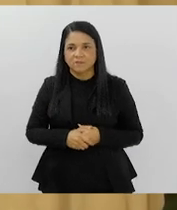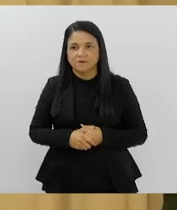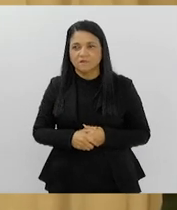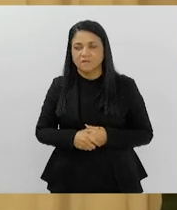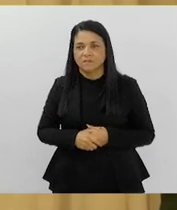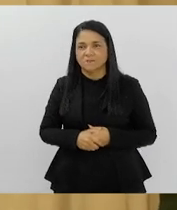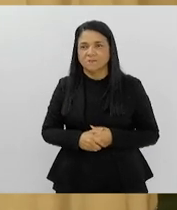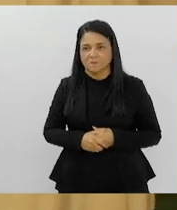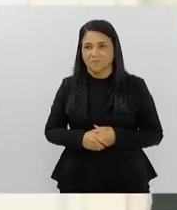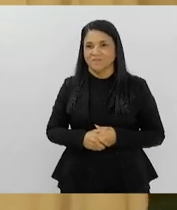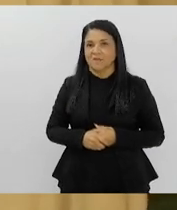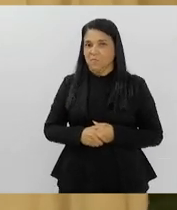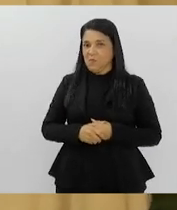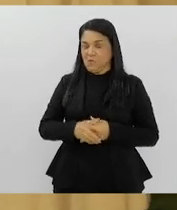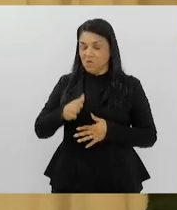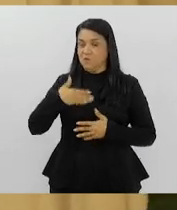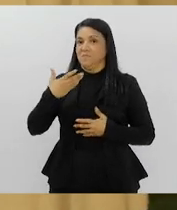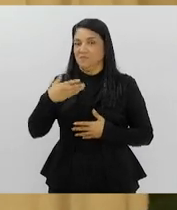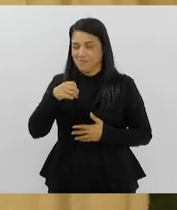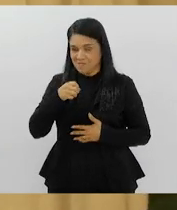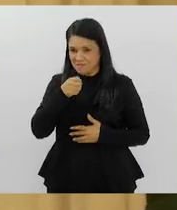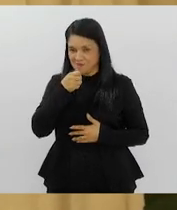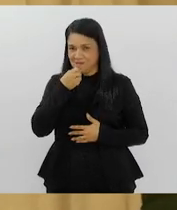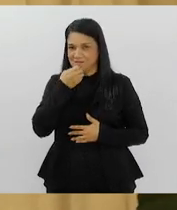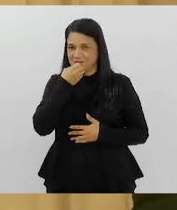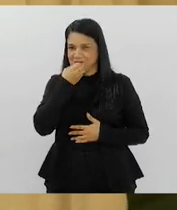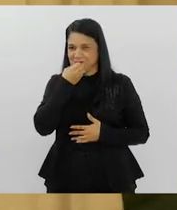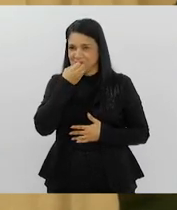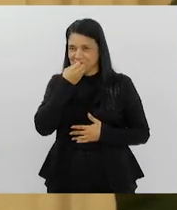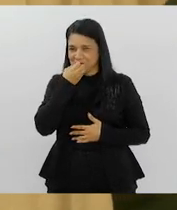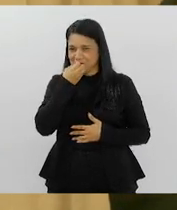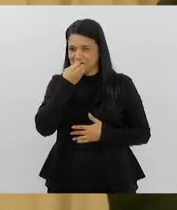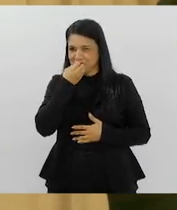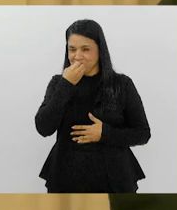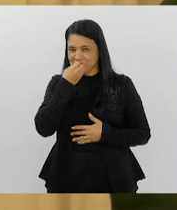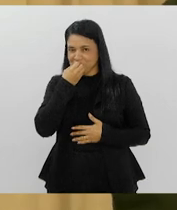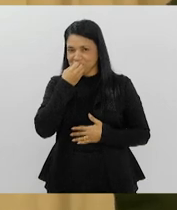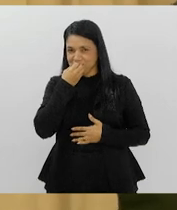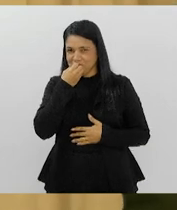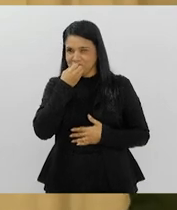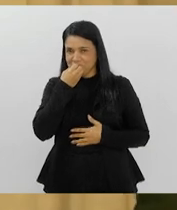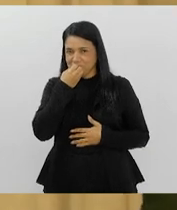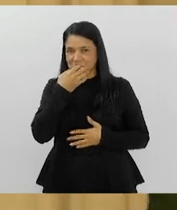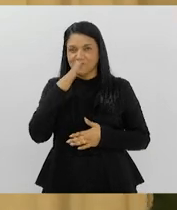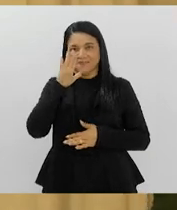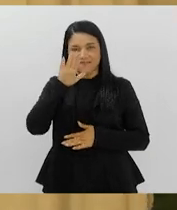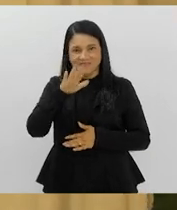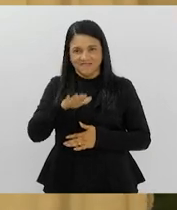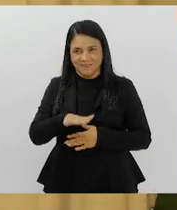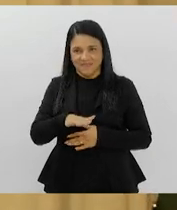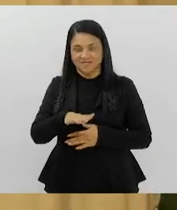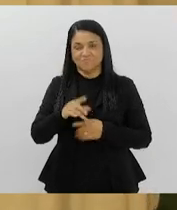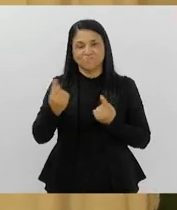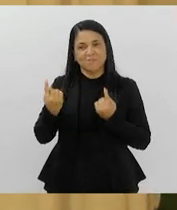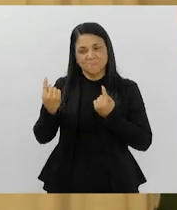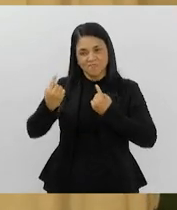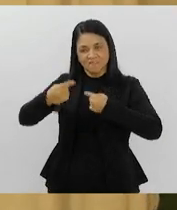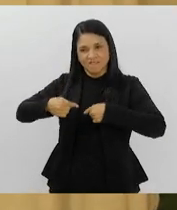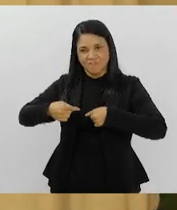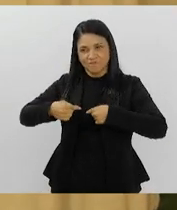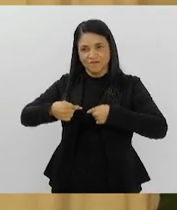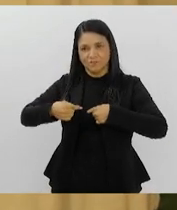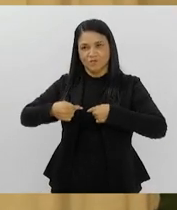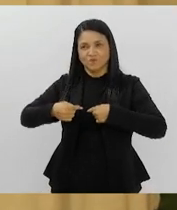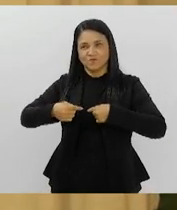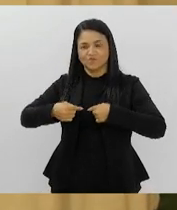Vamos ter... Opa! Aumentaram o microfone errado. Boa tarde, que desafio. Que desafio,